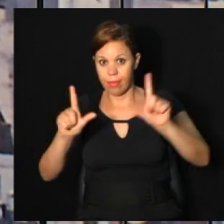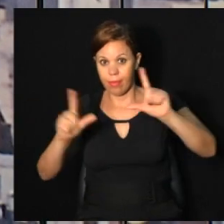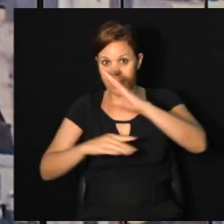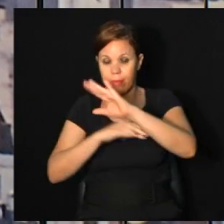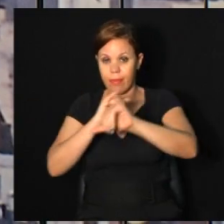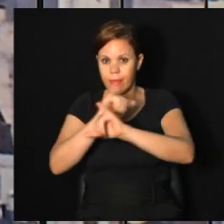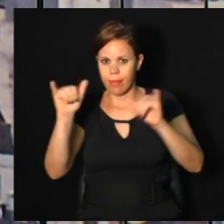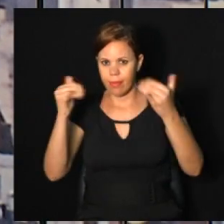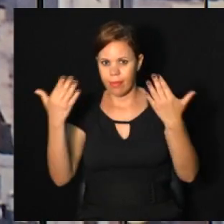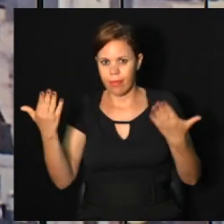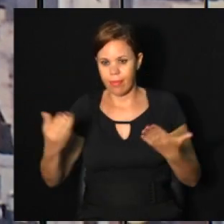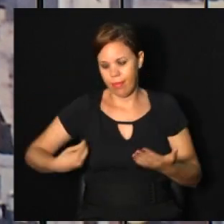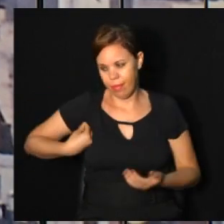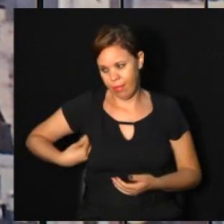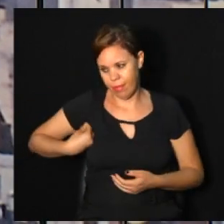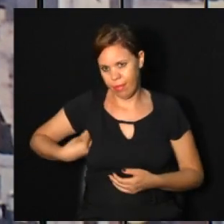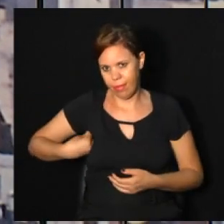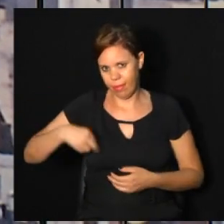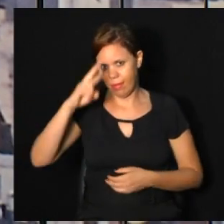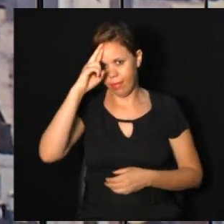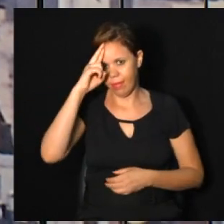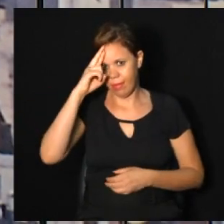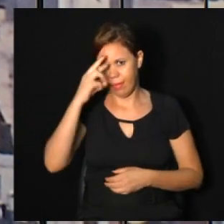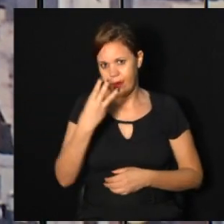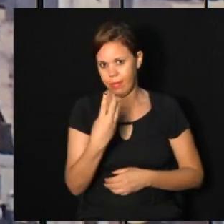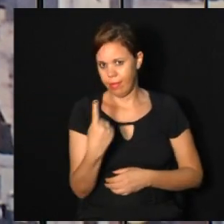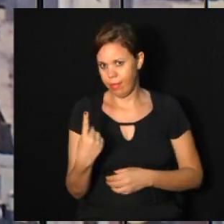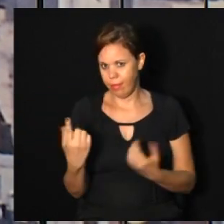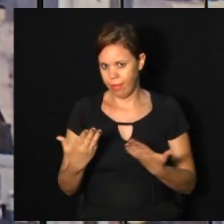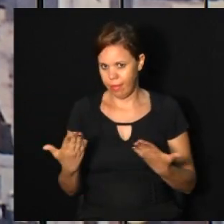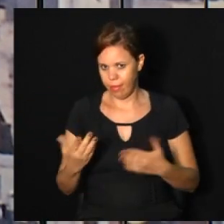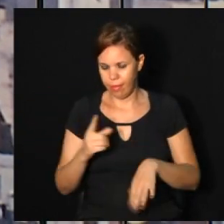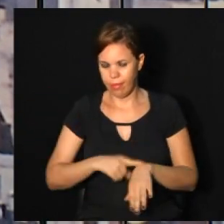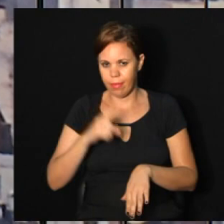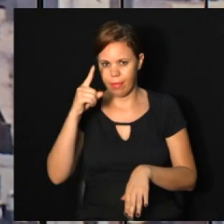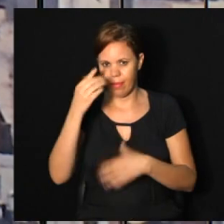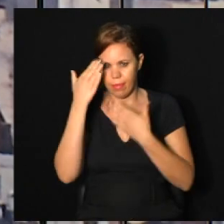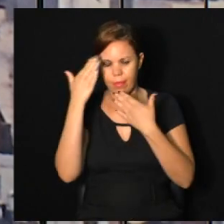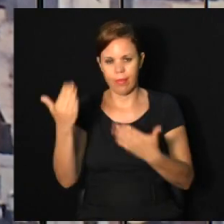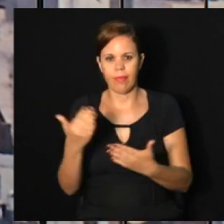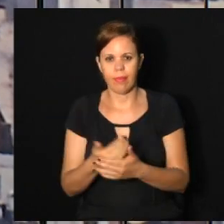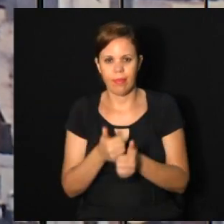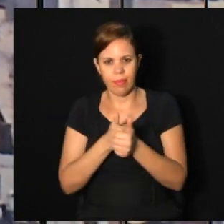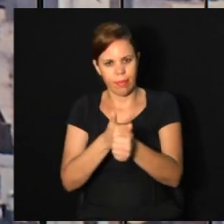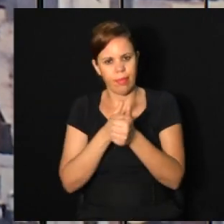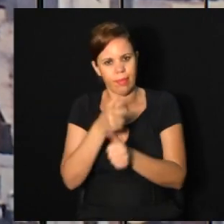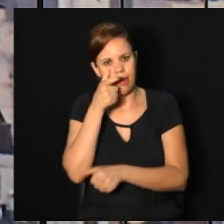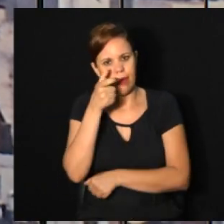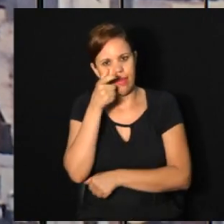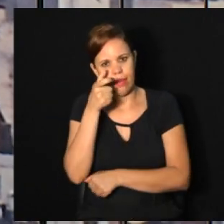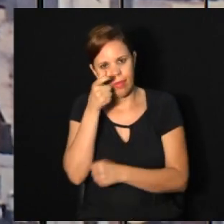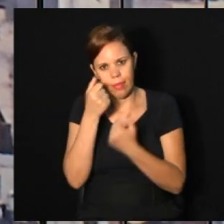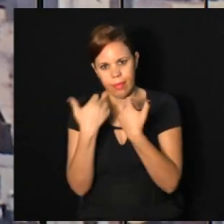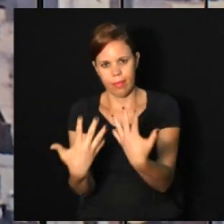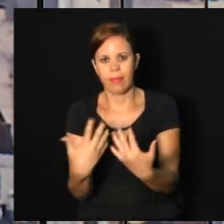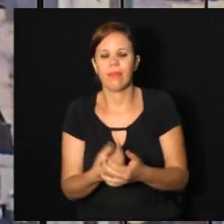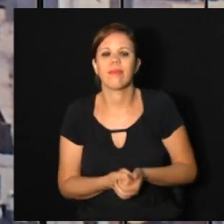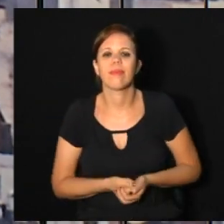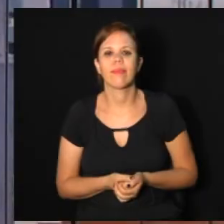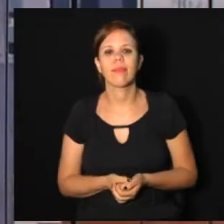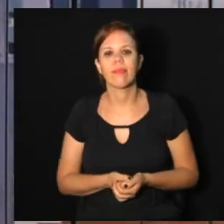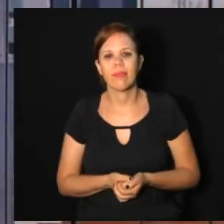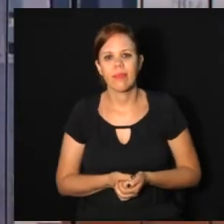Câmara Notícia, ao vivo, 12h31 agora. Quero agradecer desde já a sua companhia e